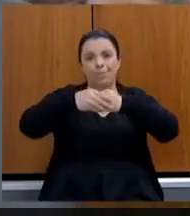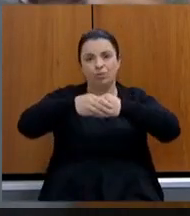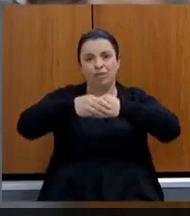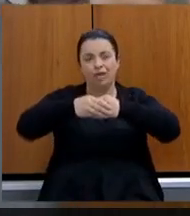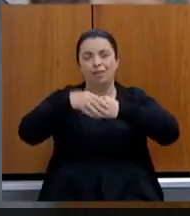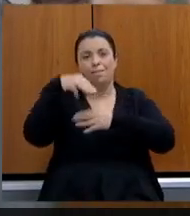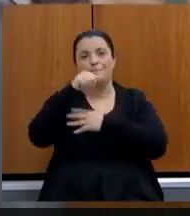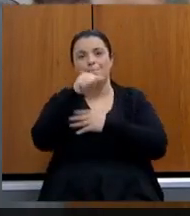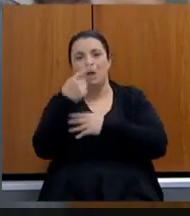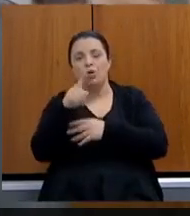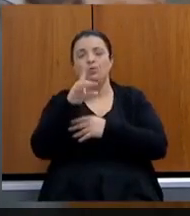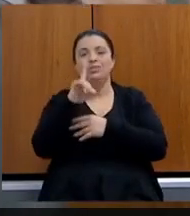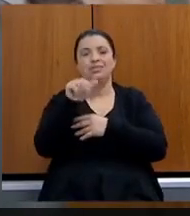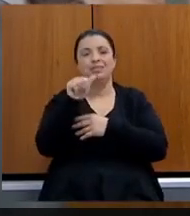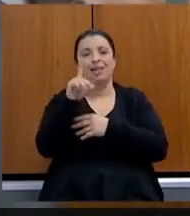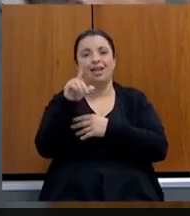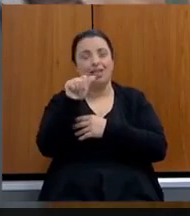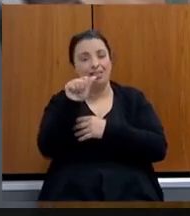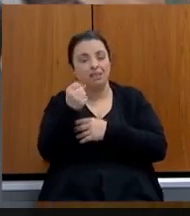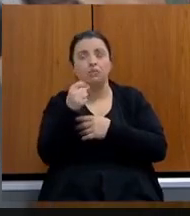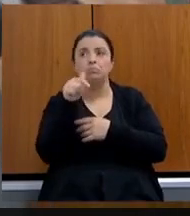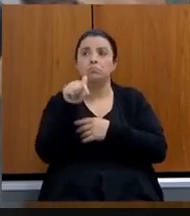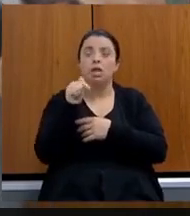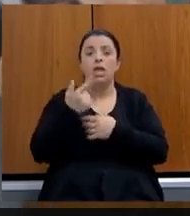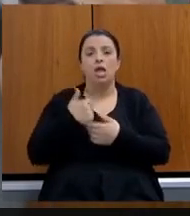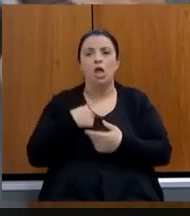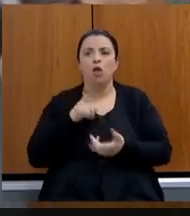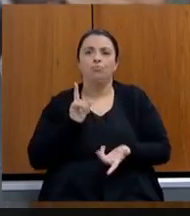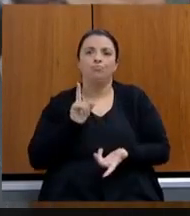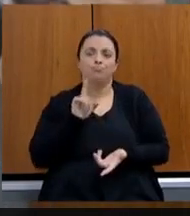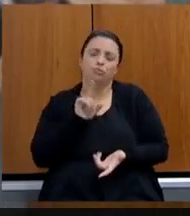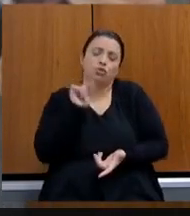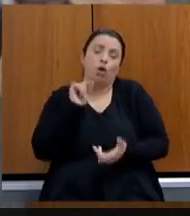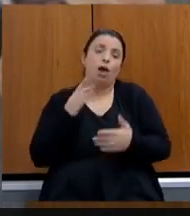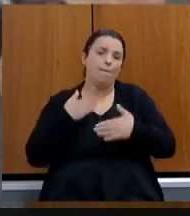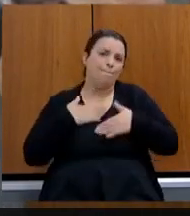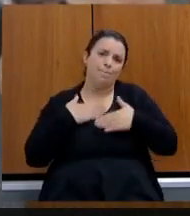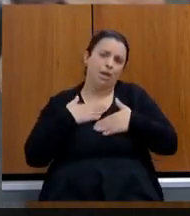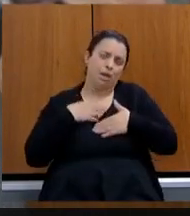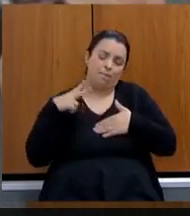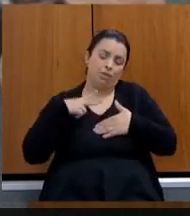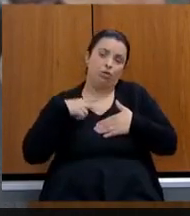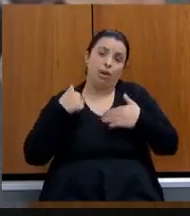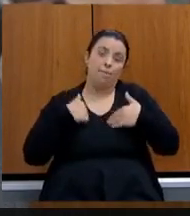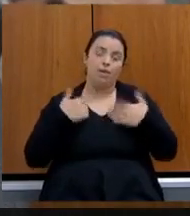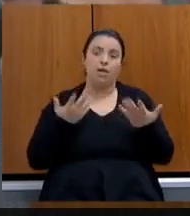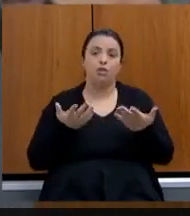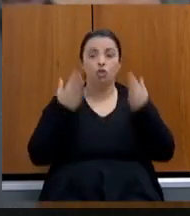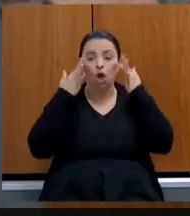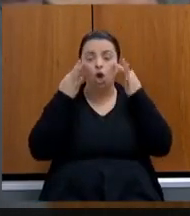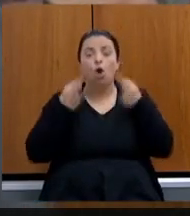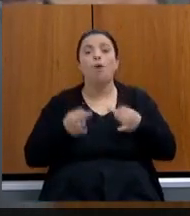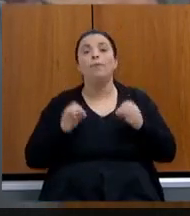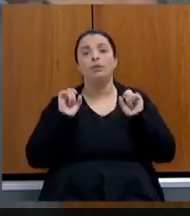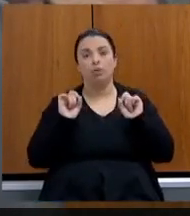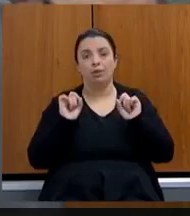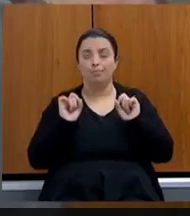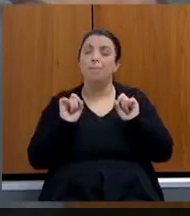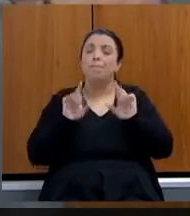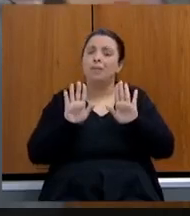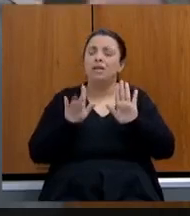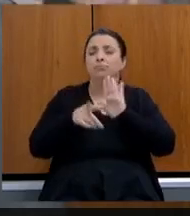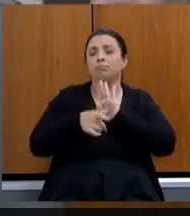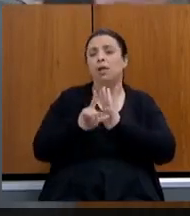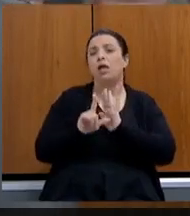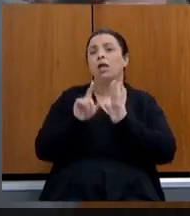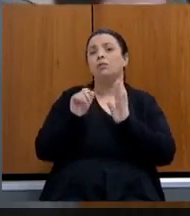tivemos uma opção e foi uma opção minha pessoal tá deputada é de compreender primeiro importante eu não